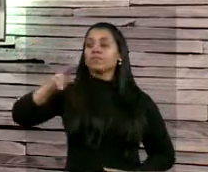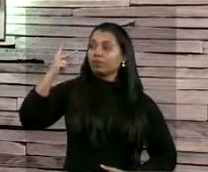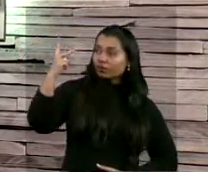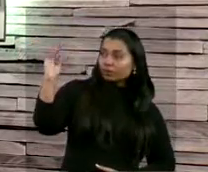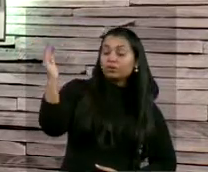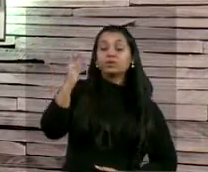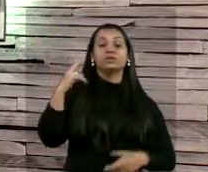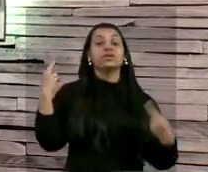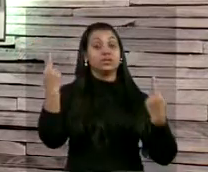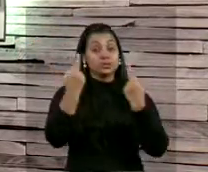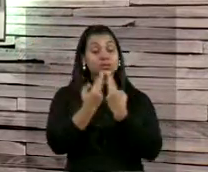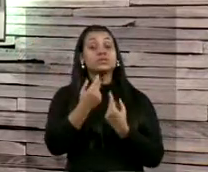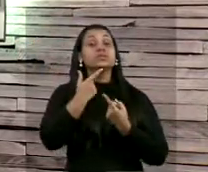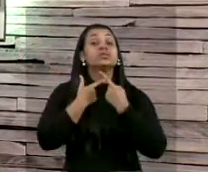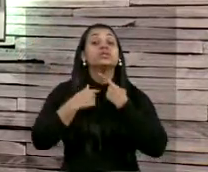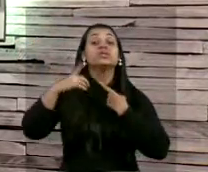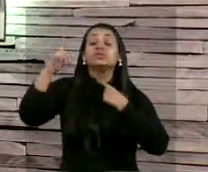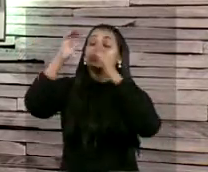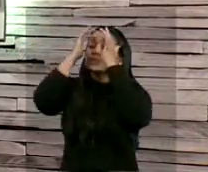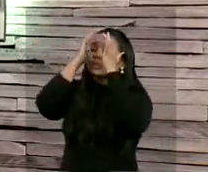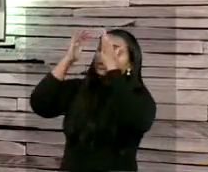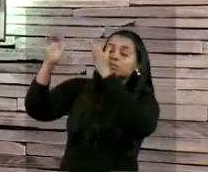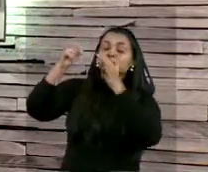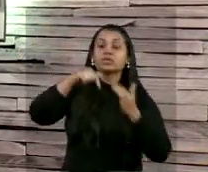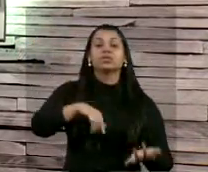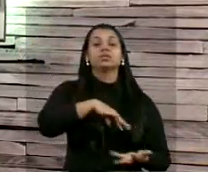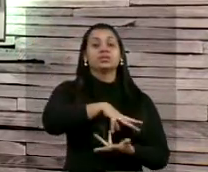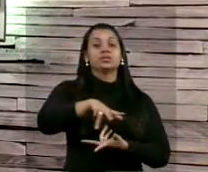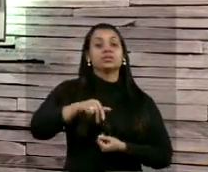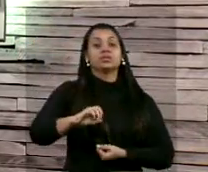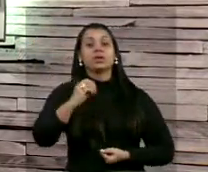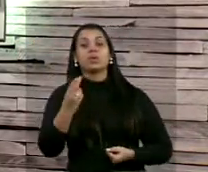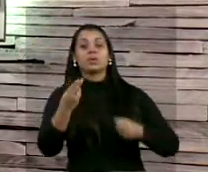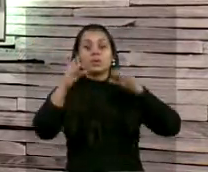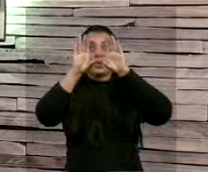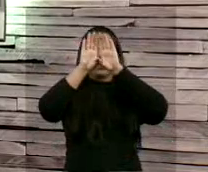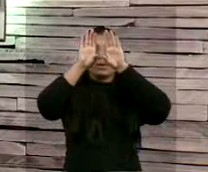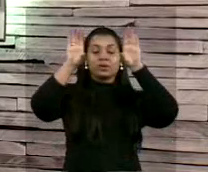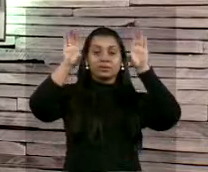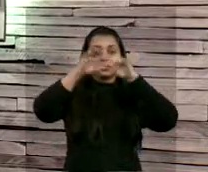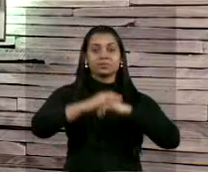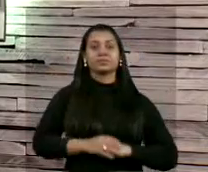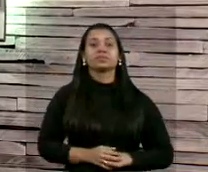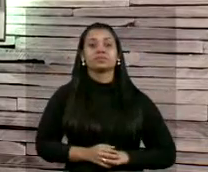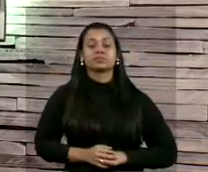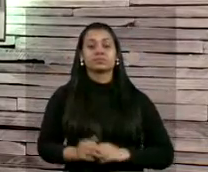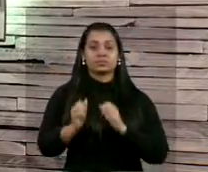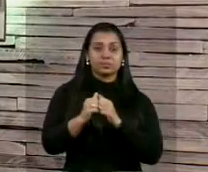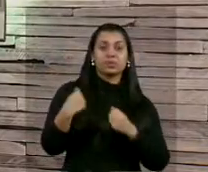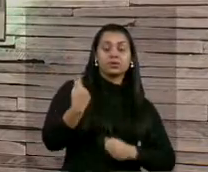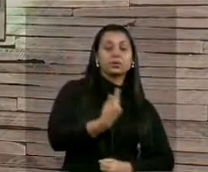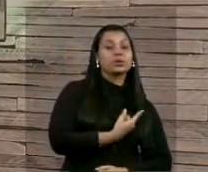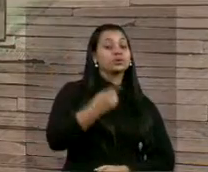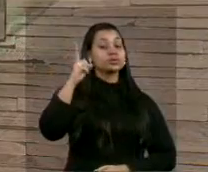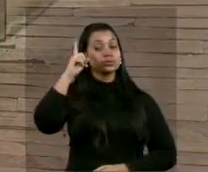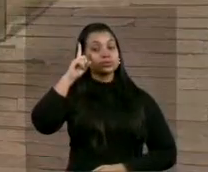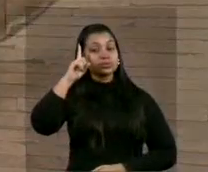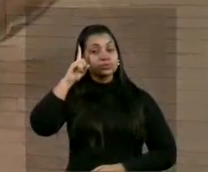seja o vosso nome. Venha a nós o vosso reino, seja feita a vossa vontade, assim na terra como no céu.